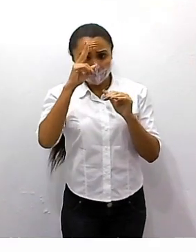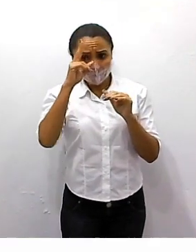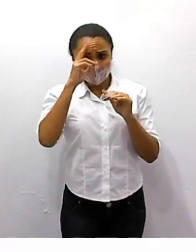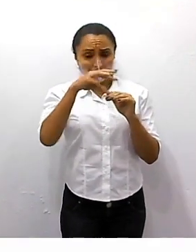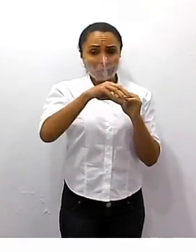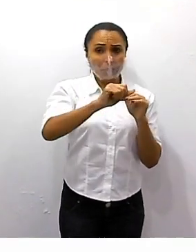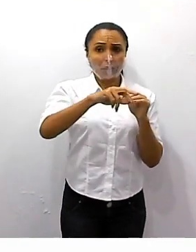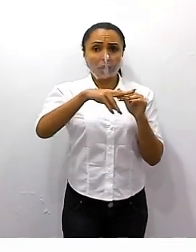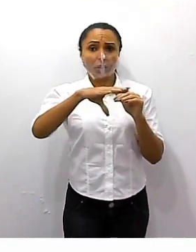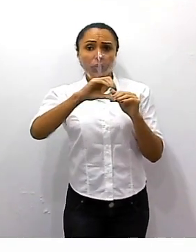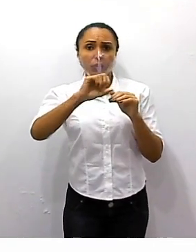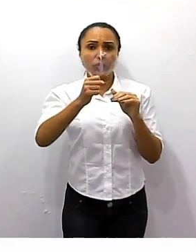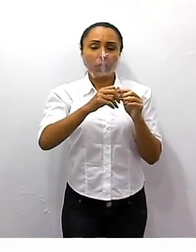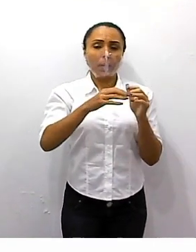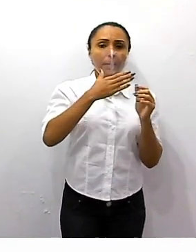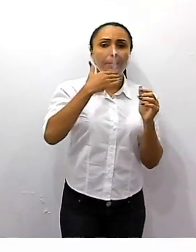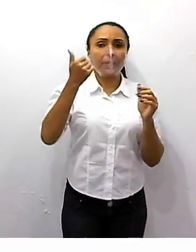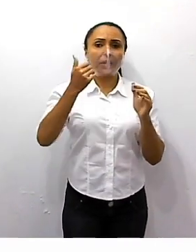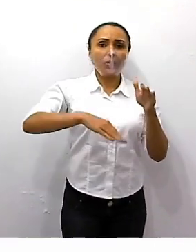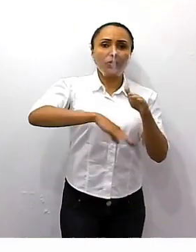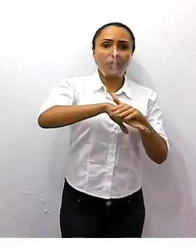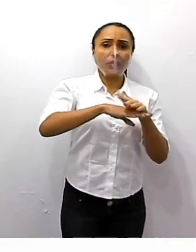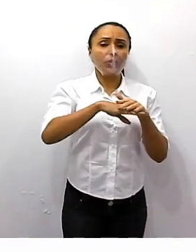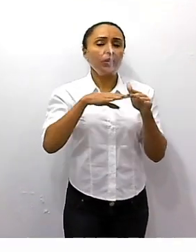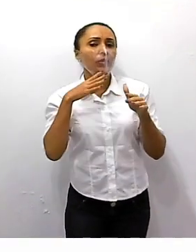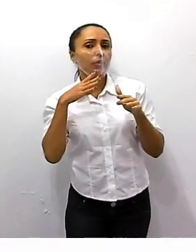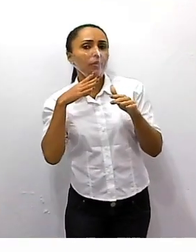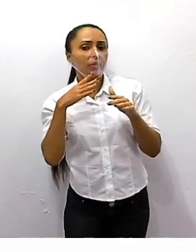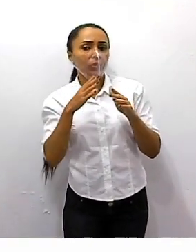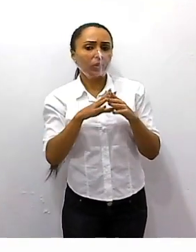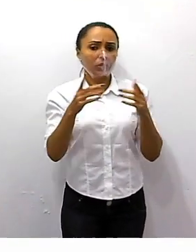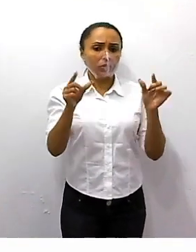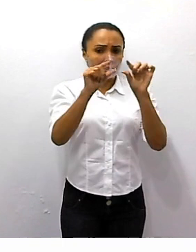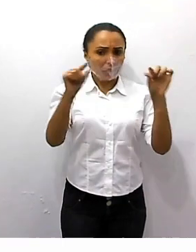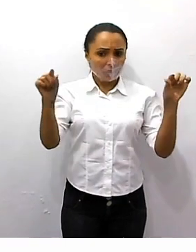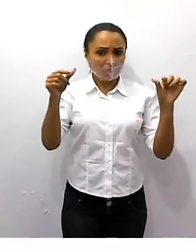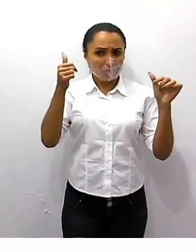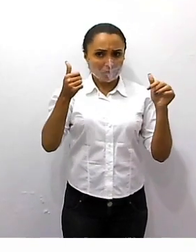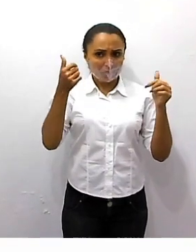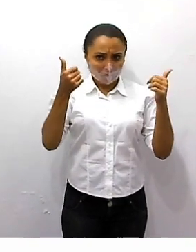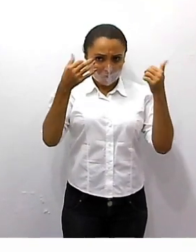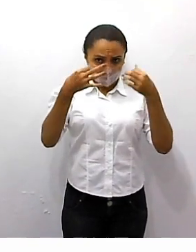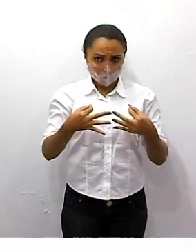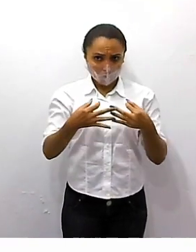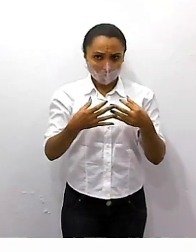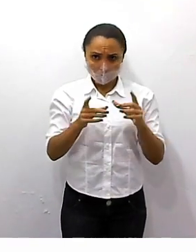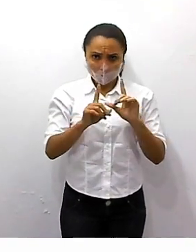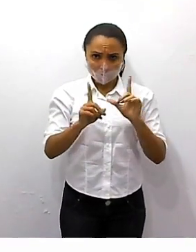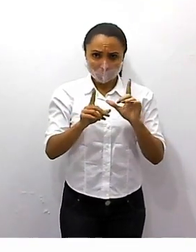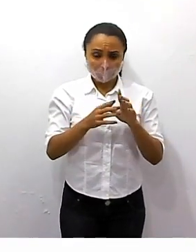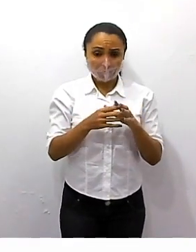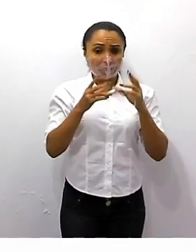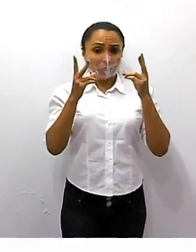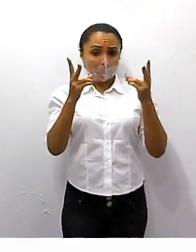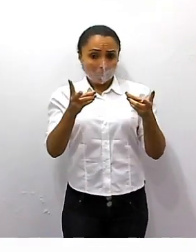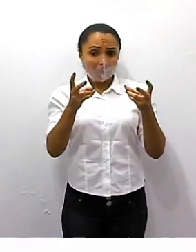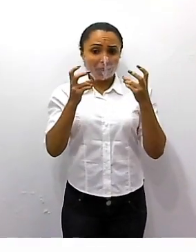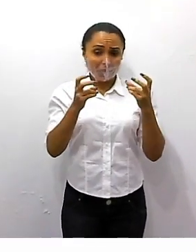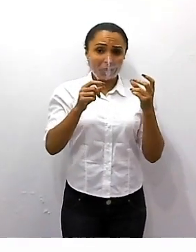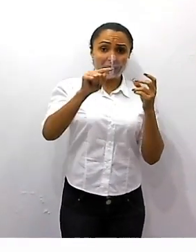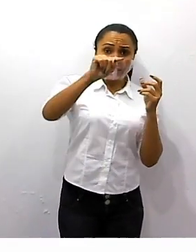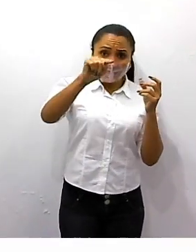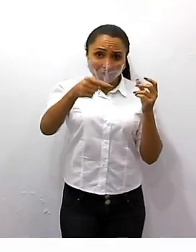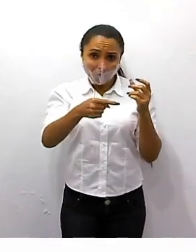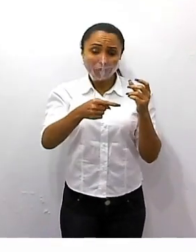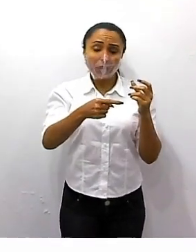Marcos, o melhor jogador que já conheceram. Gente, isso aí está correto? Não, não é? Percebam que deveria ter uma vírgula,